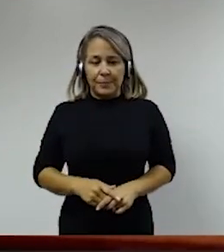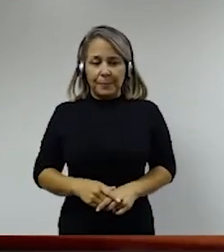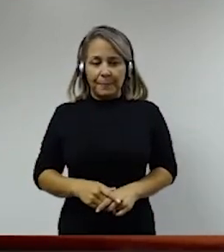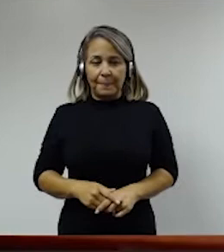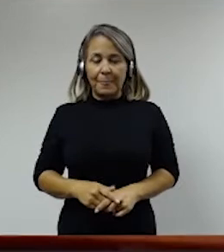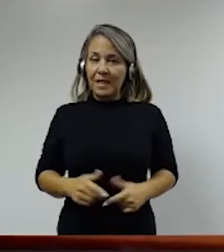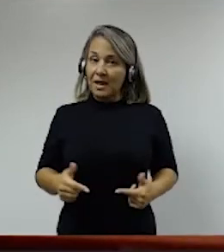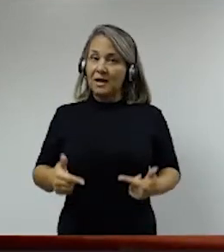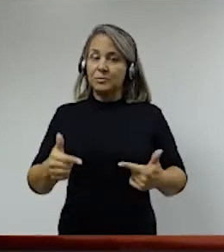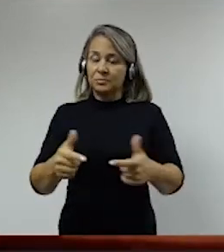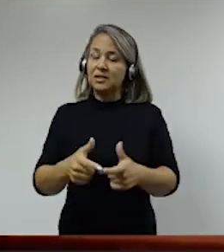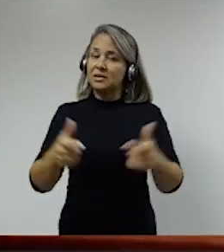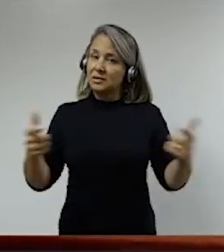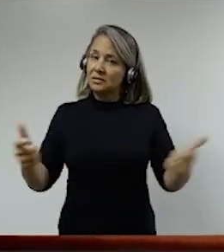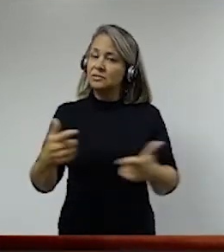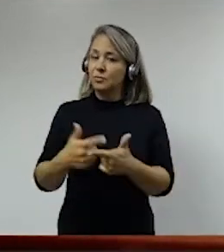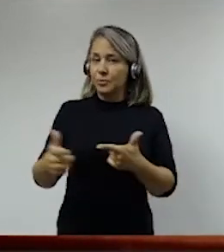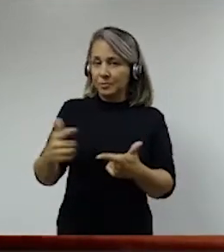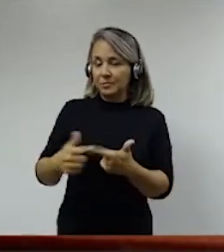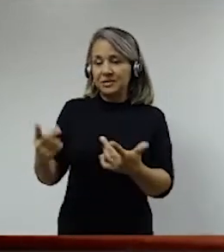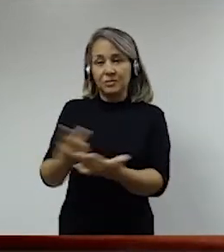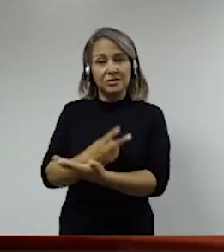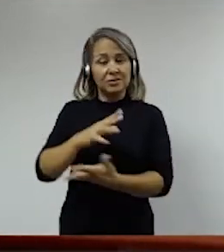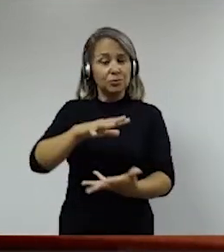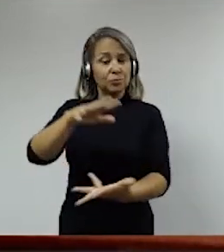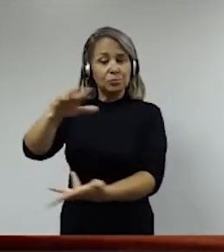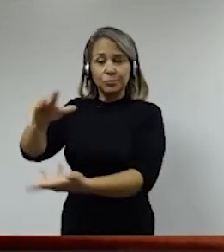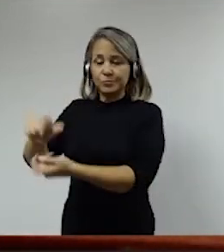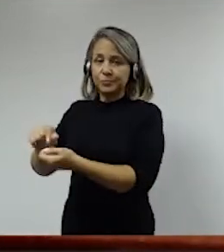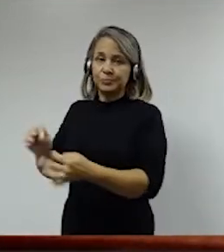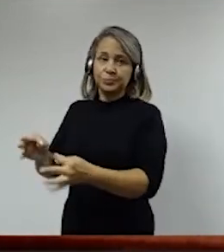a luta é muito grande, isso é um problema que está se passando no mundo inteiro.